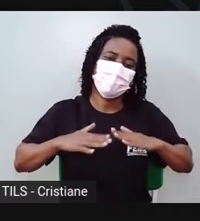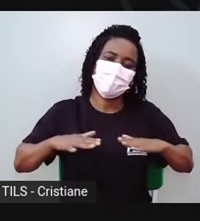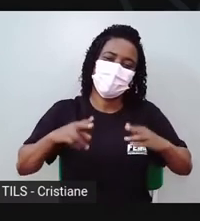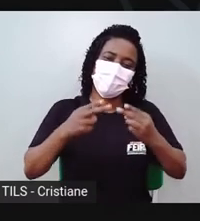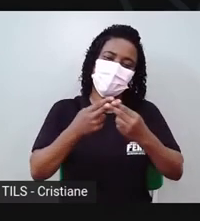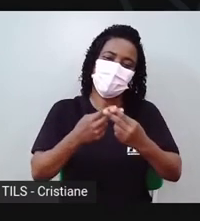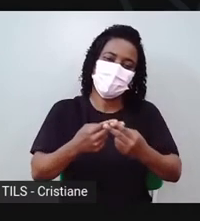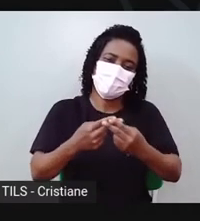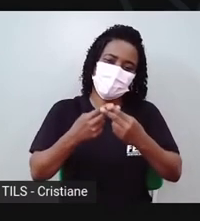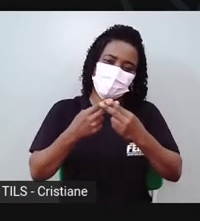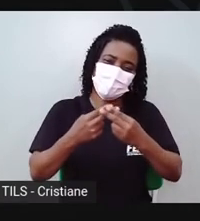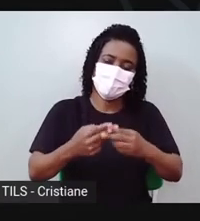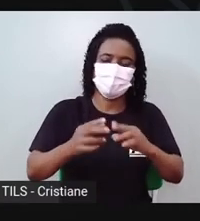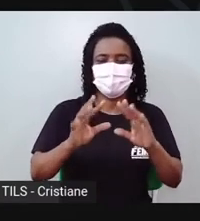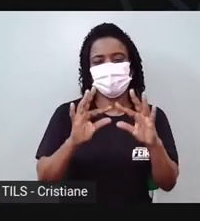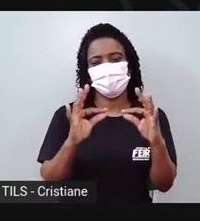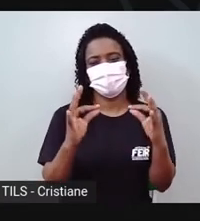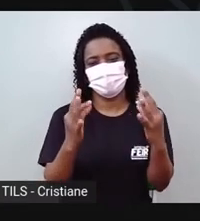né?